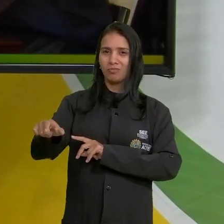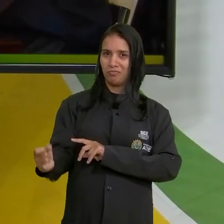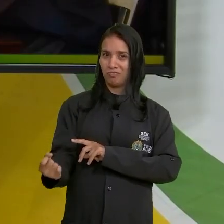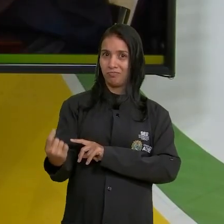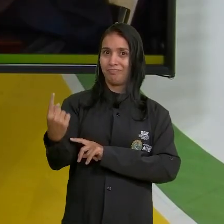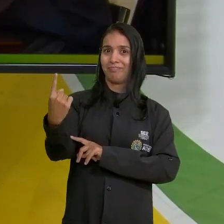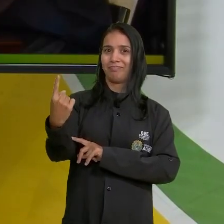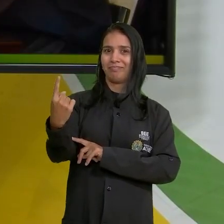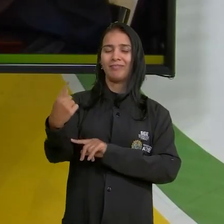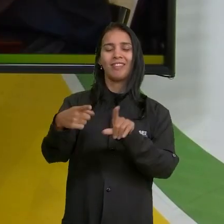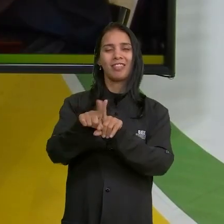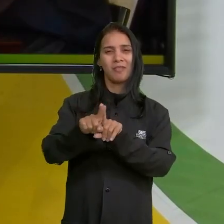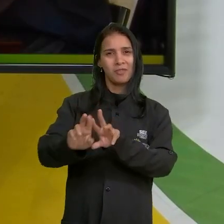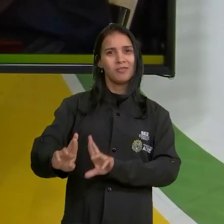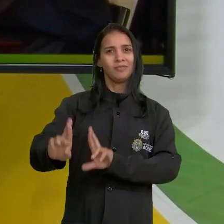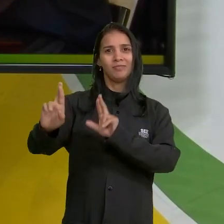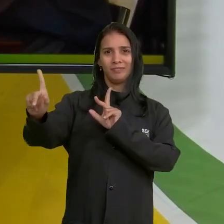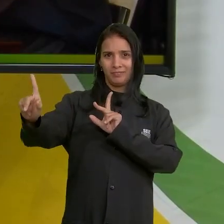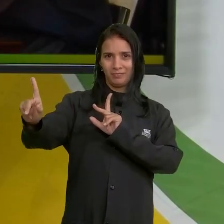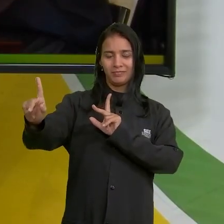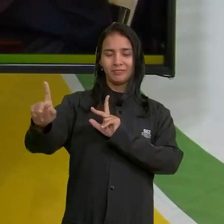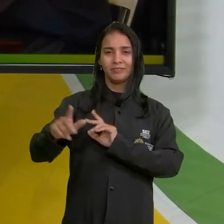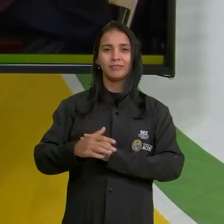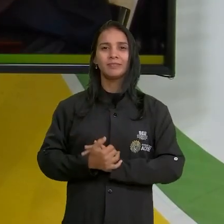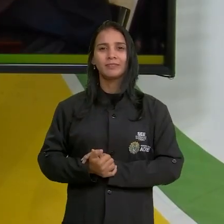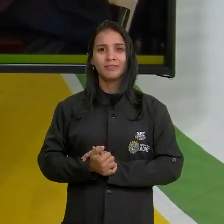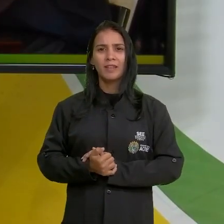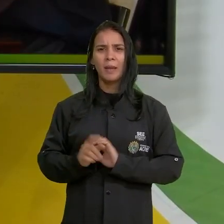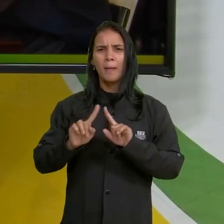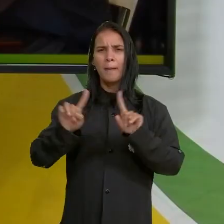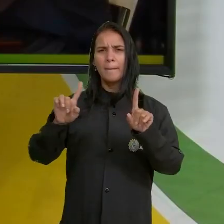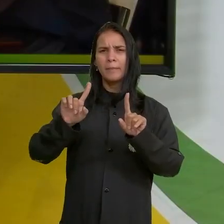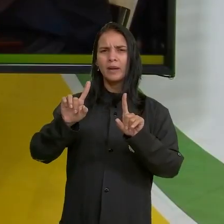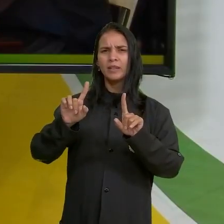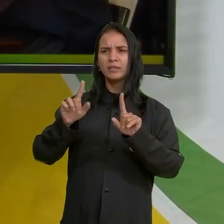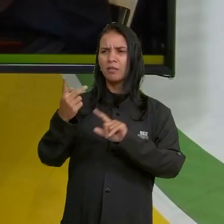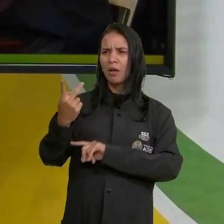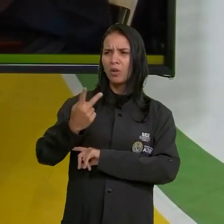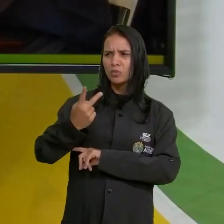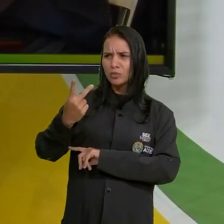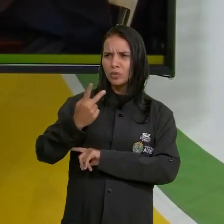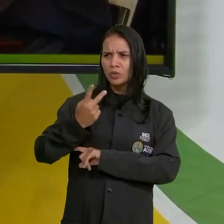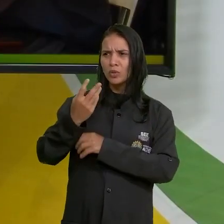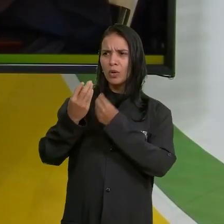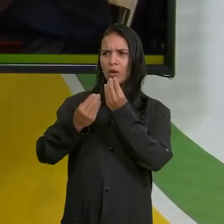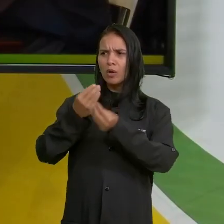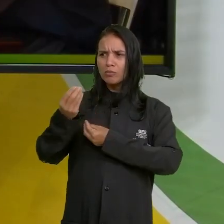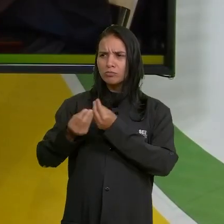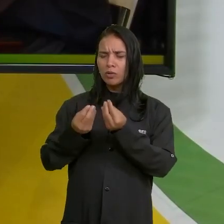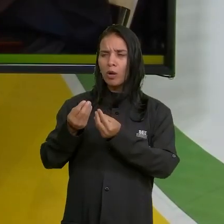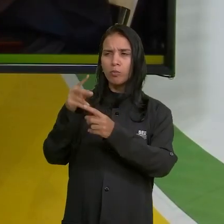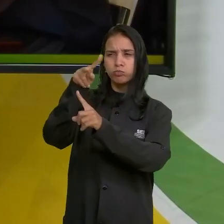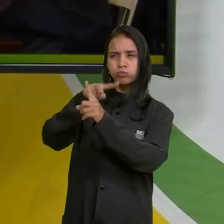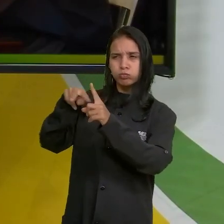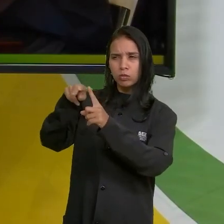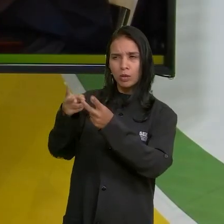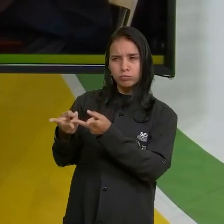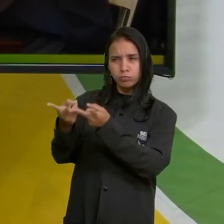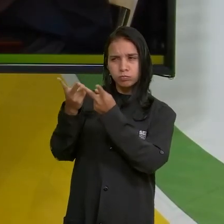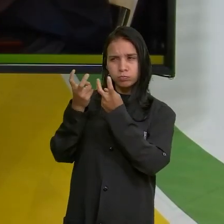o diferenciado. E esse diferenciado, você entende como? Volto a essa